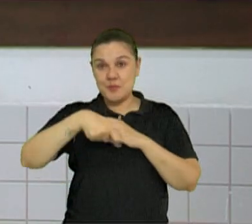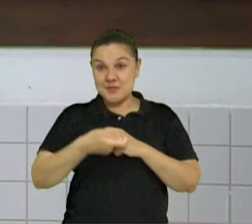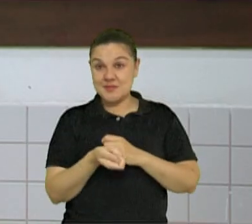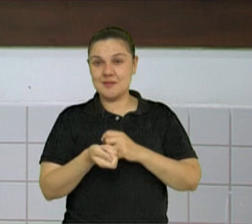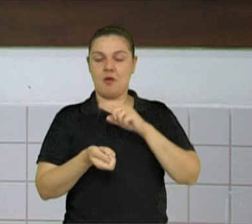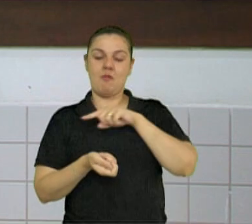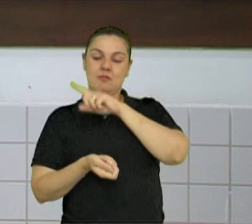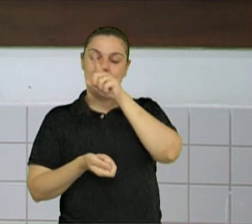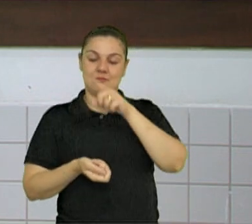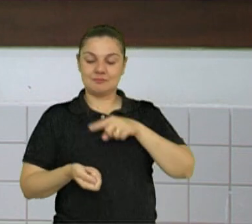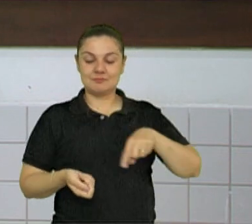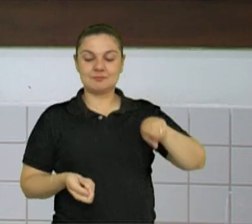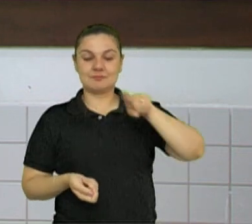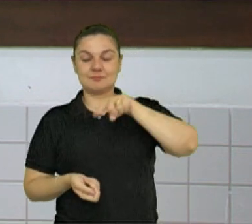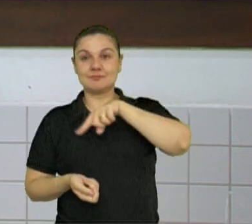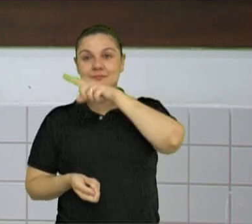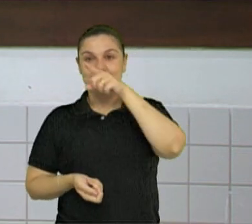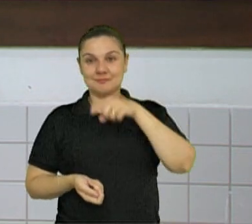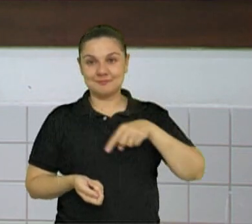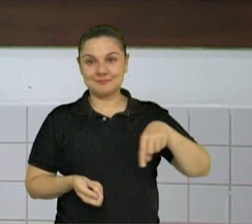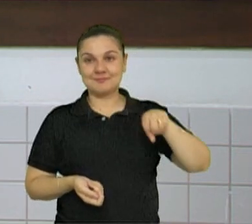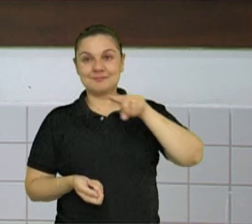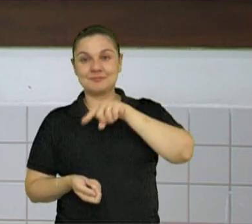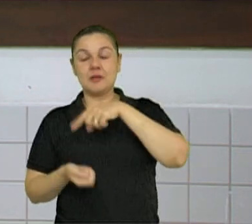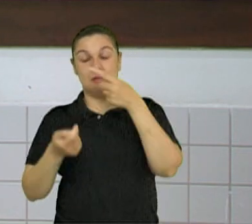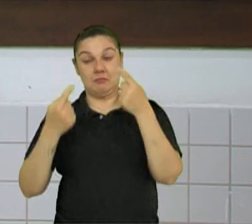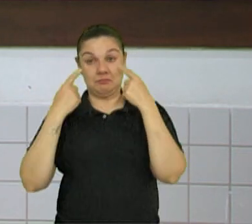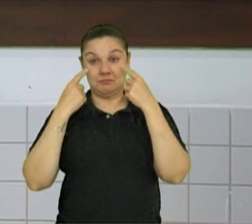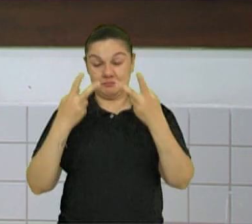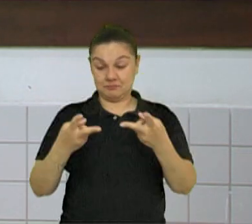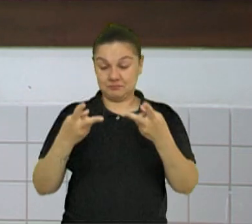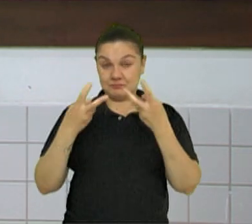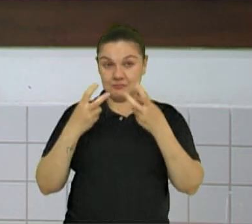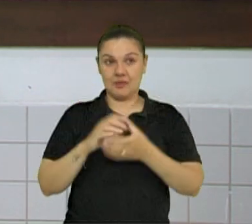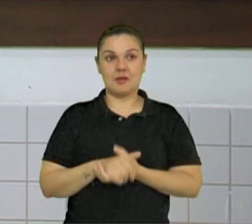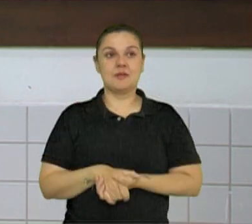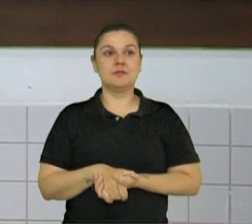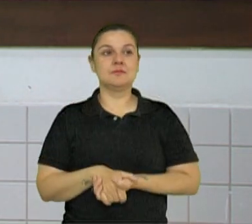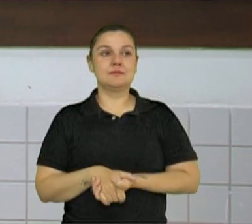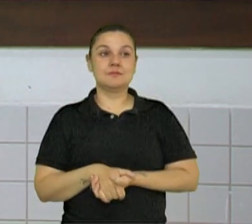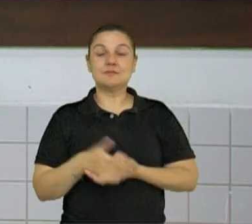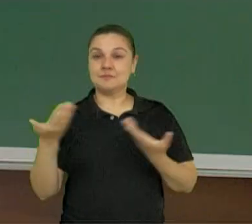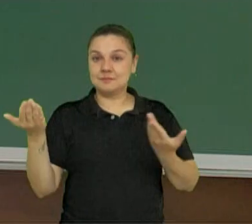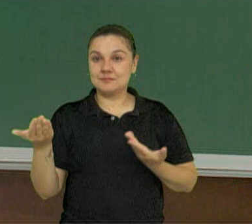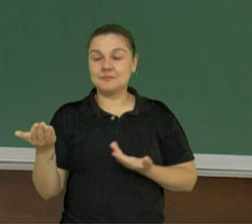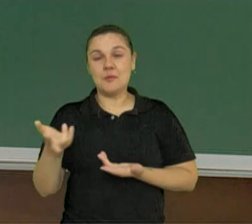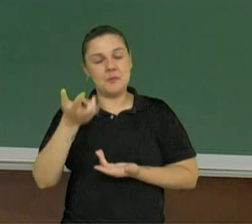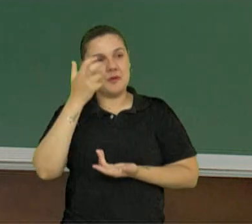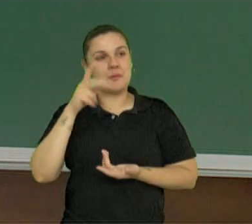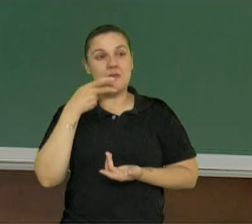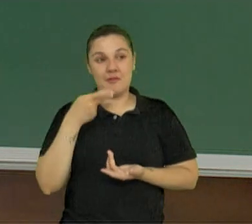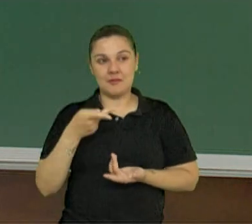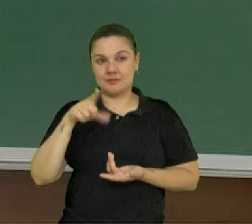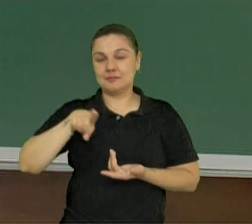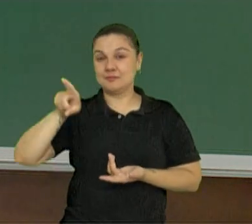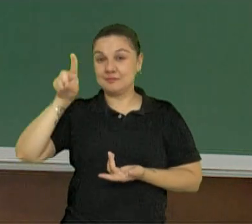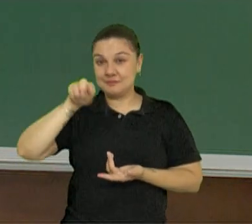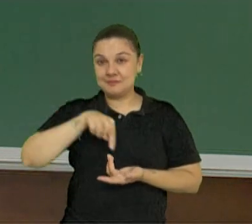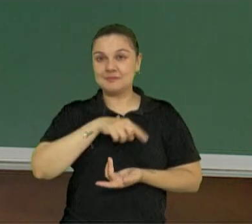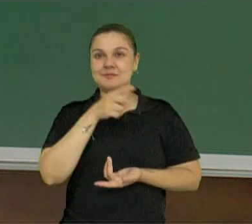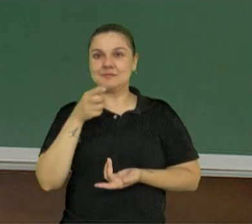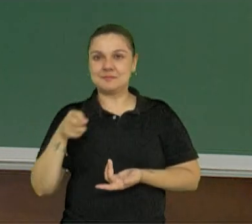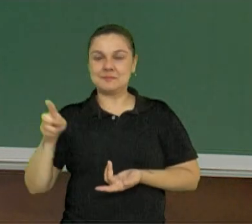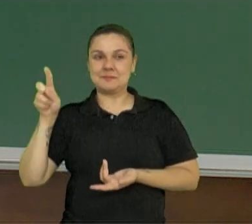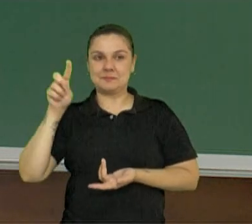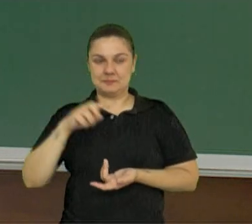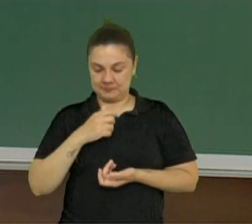do infinito. Então, eu tenho ali essa leitura que poderia ser infinita, como vocês perceberam. Então, é isso que eu